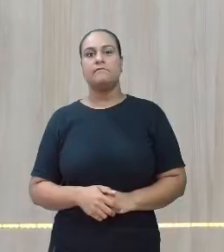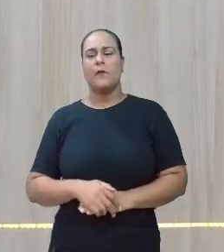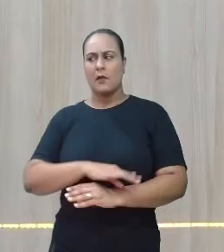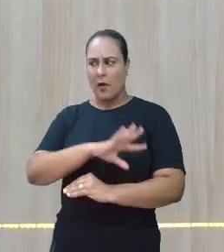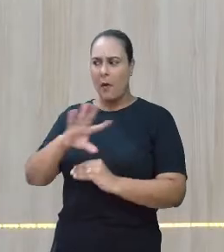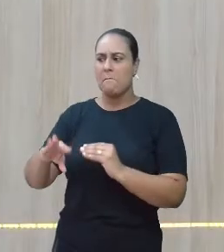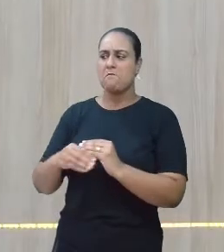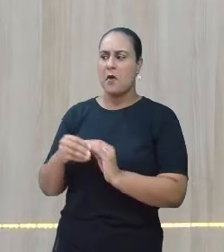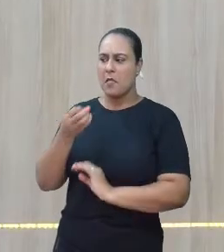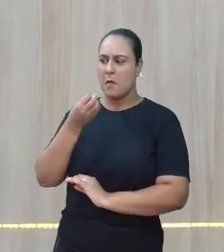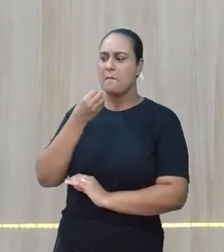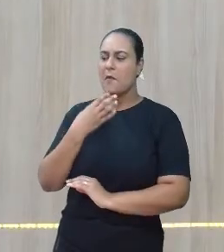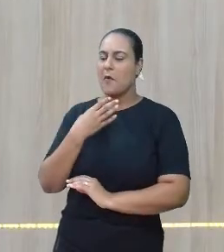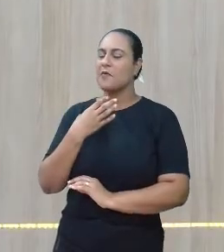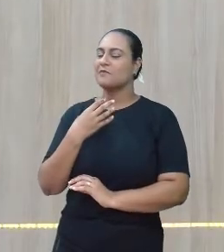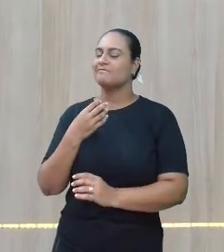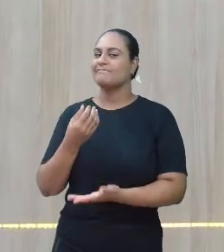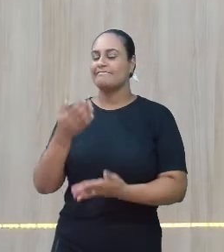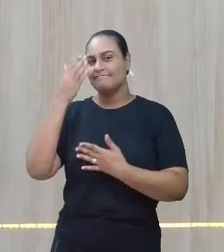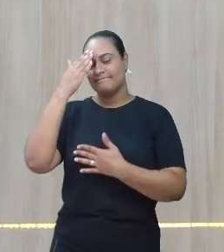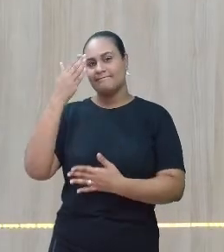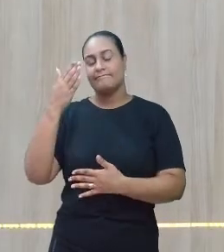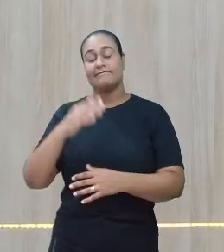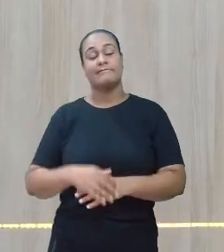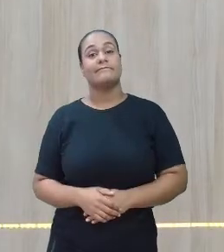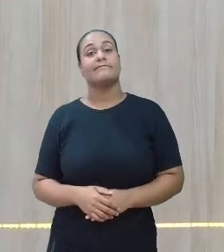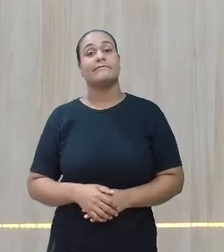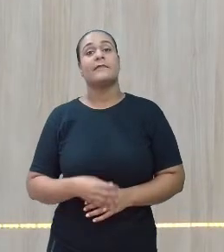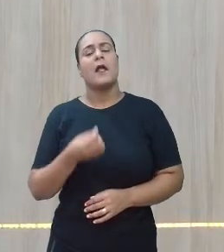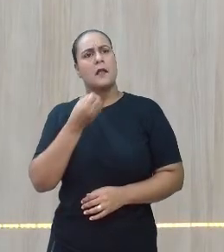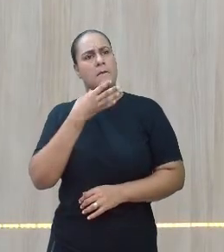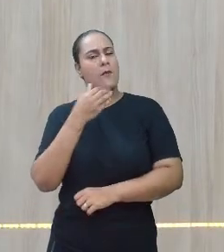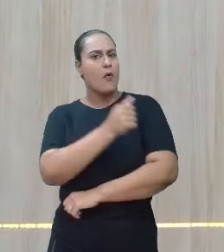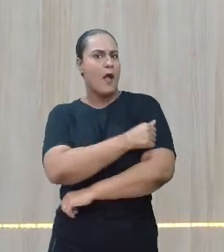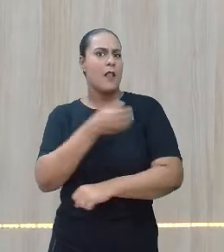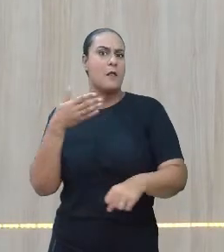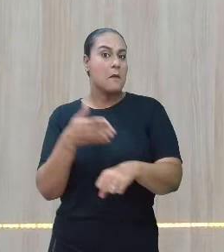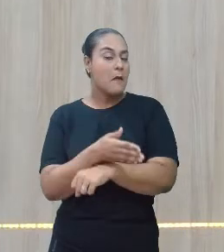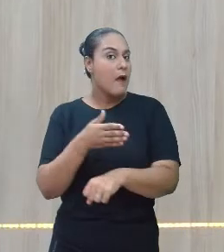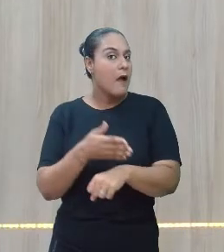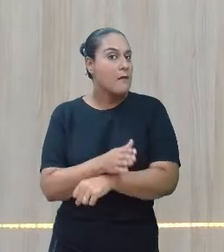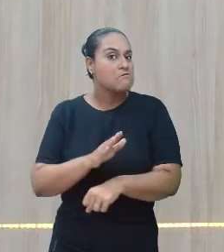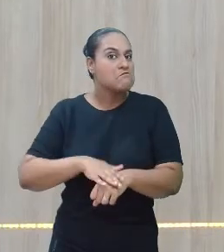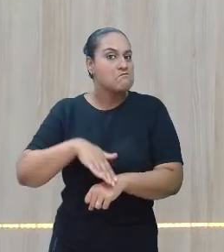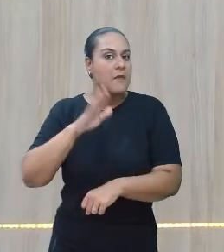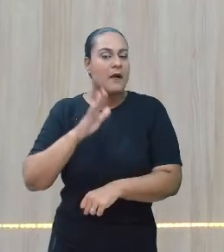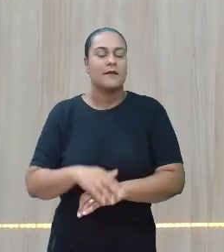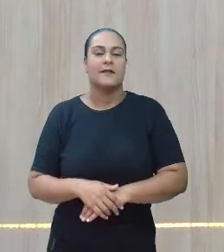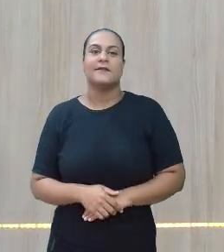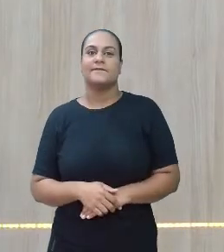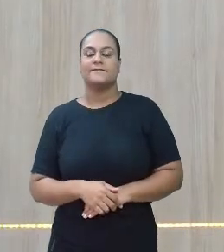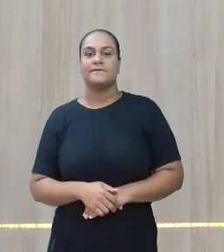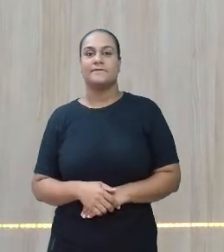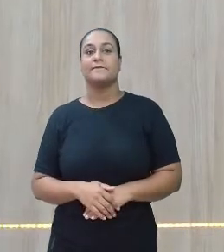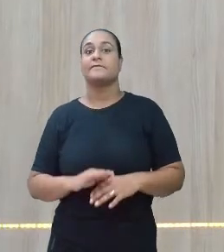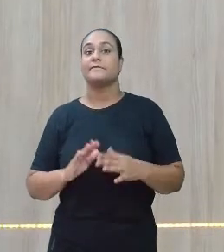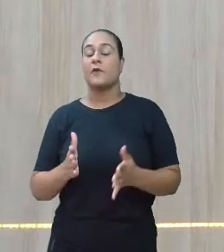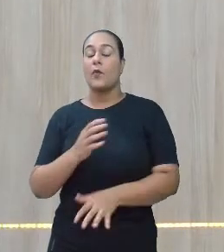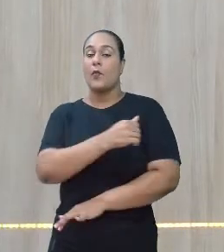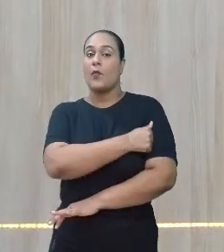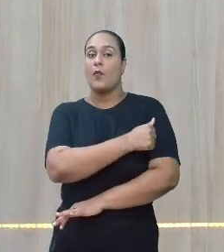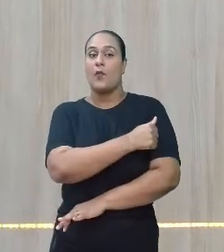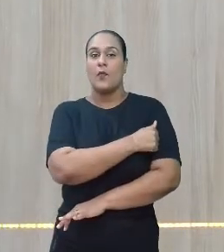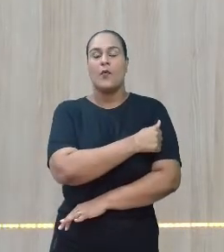Cláudia, obrigada. Boa contribuição aí, né, pessoal? E que bom que está chegando mais alunos. Em relação aí ao aluno que